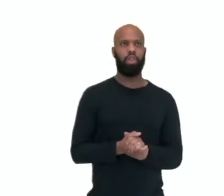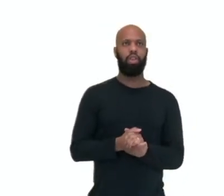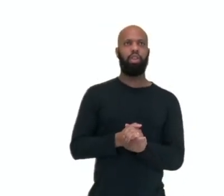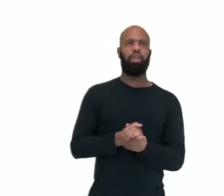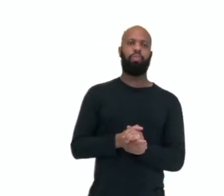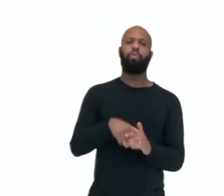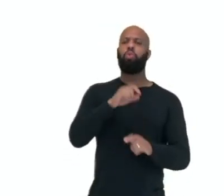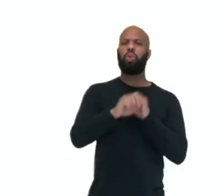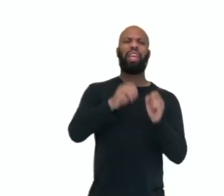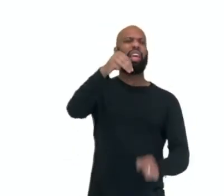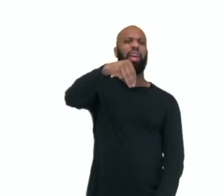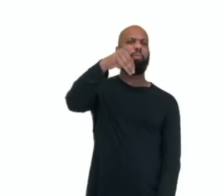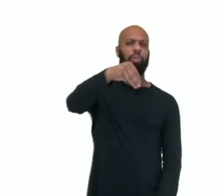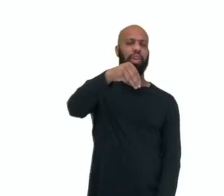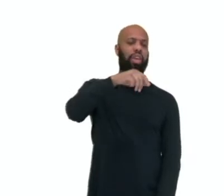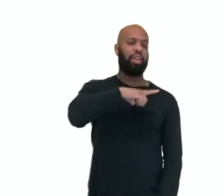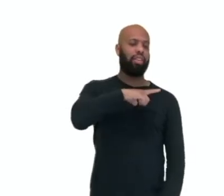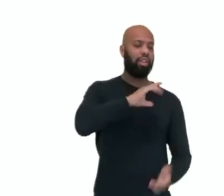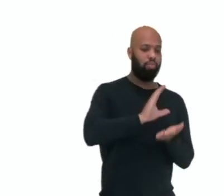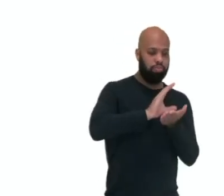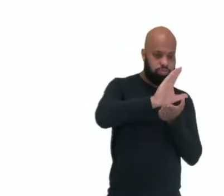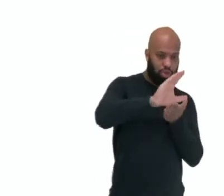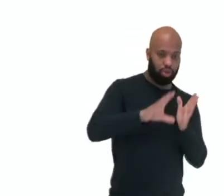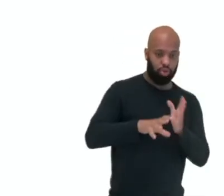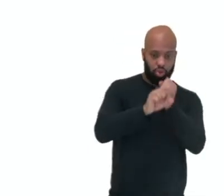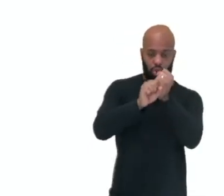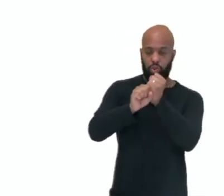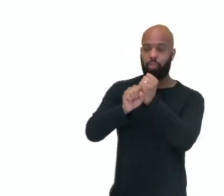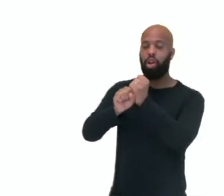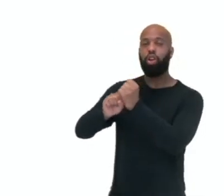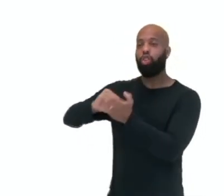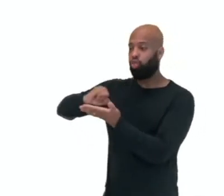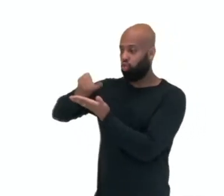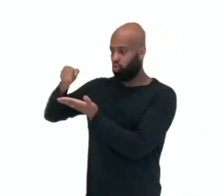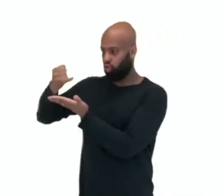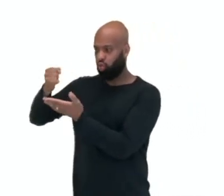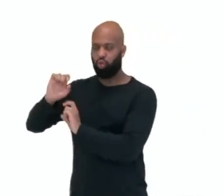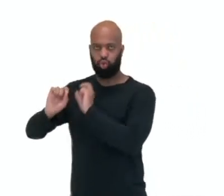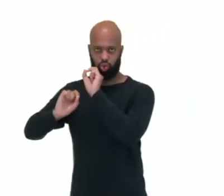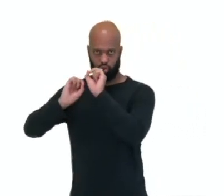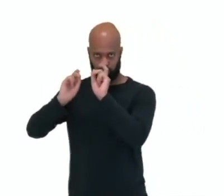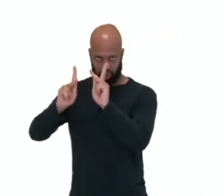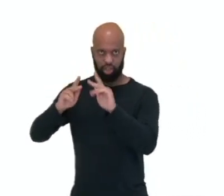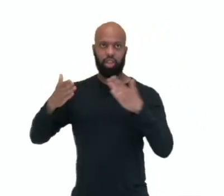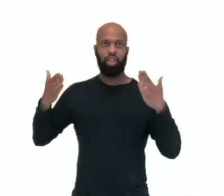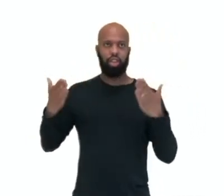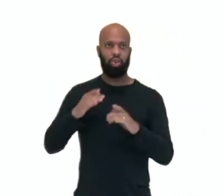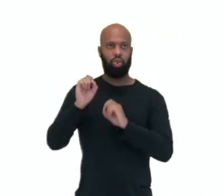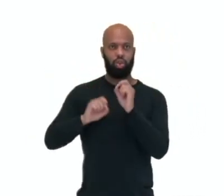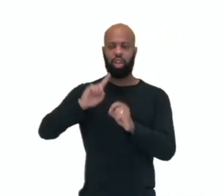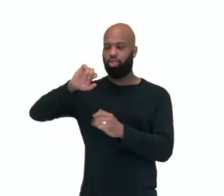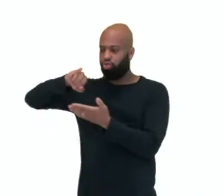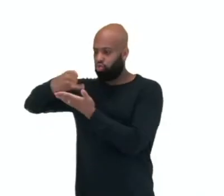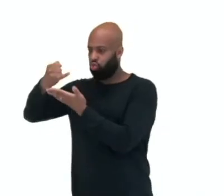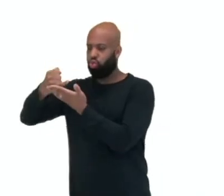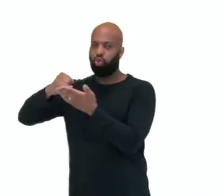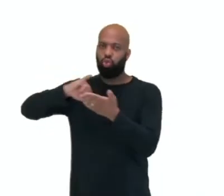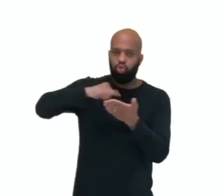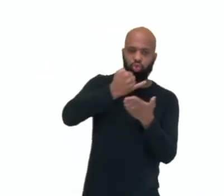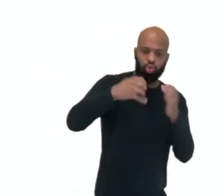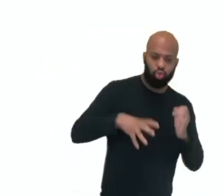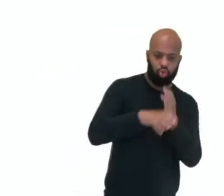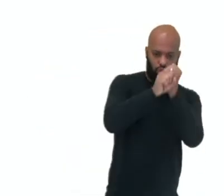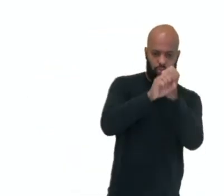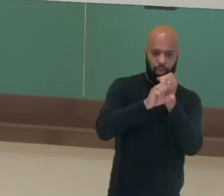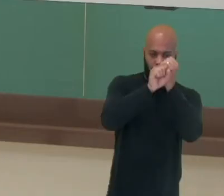Montante é a soma do capital mais o juro. Lembrando, pessoal, aqui nesse caso é juro composto, né? Por